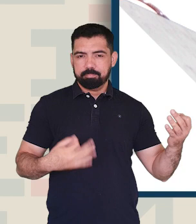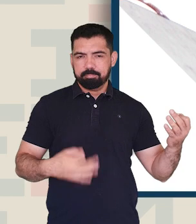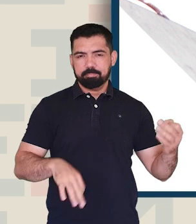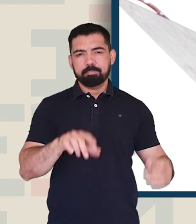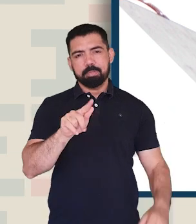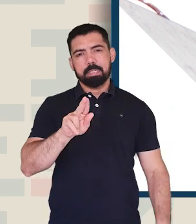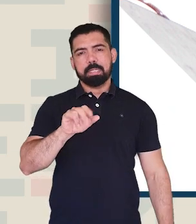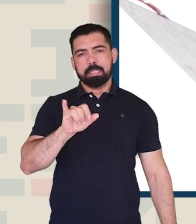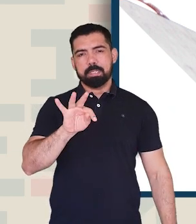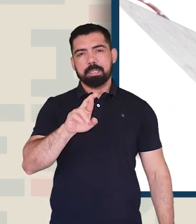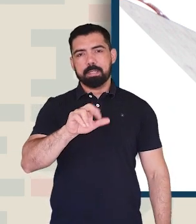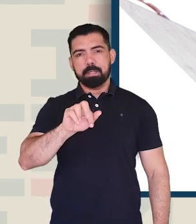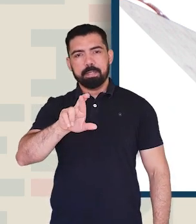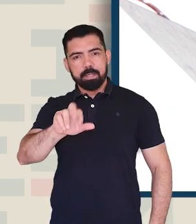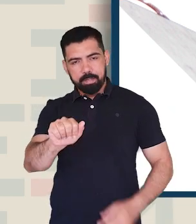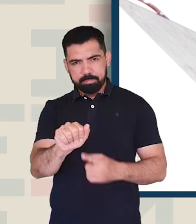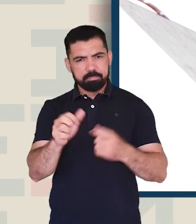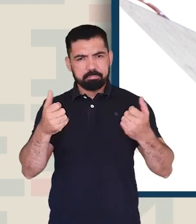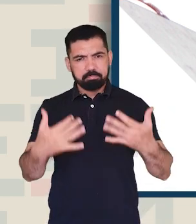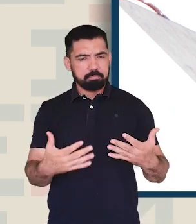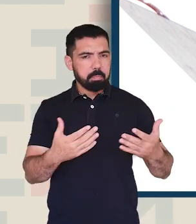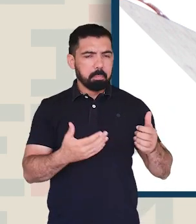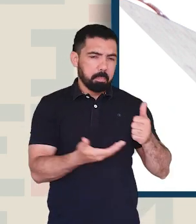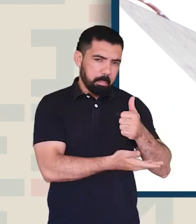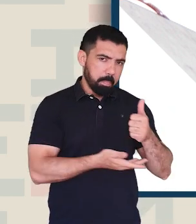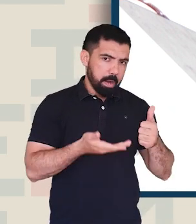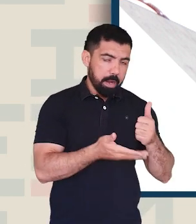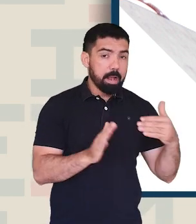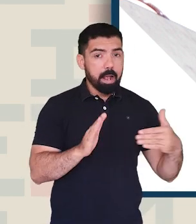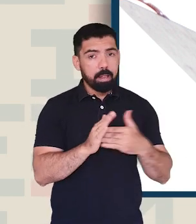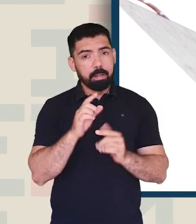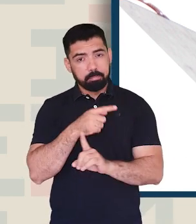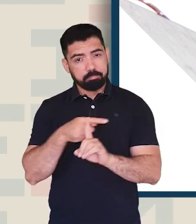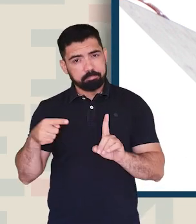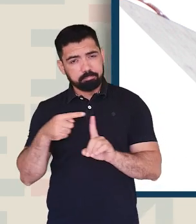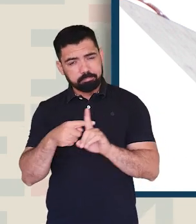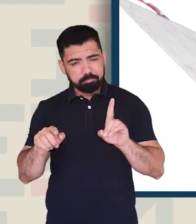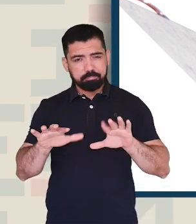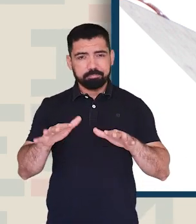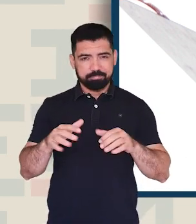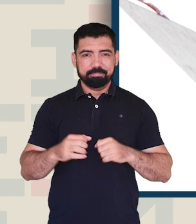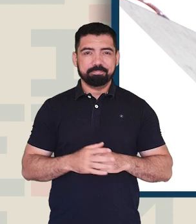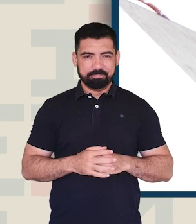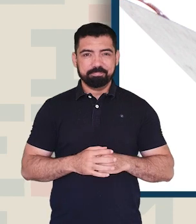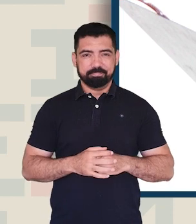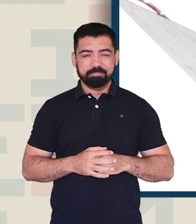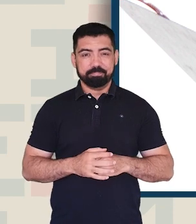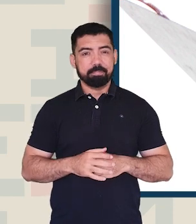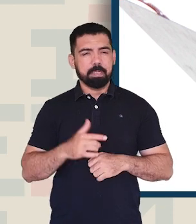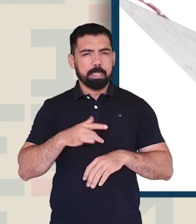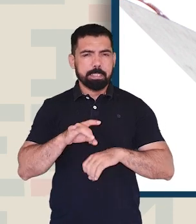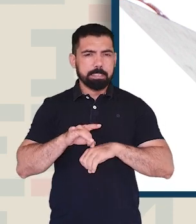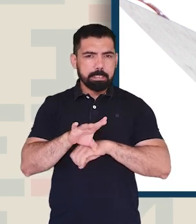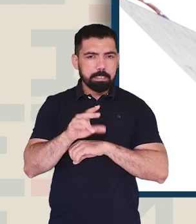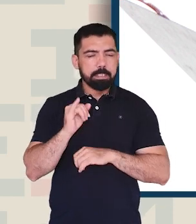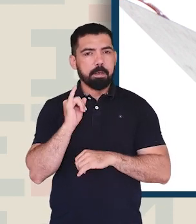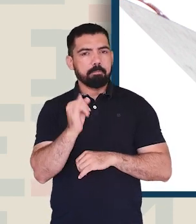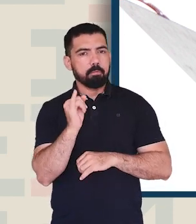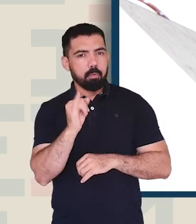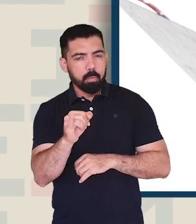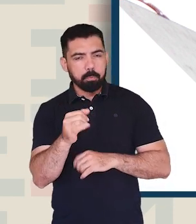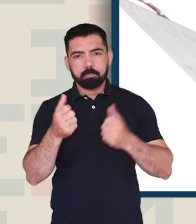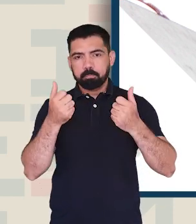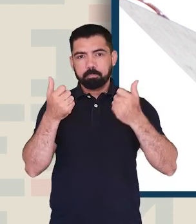cobre desde o básico ao intermediário, né? Então com dicas, né,